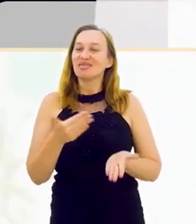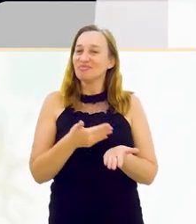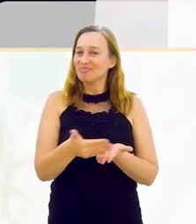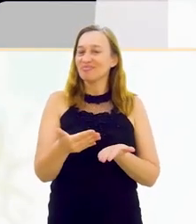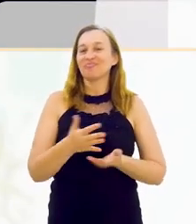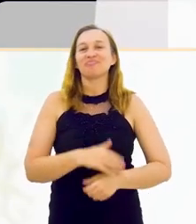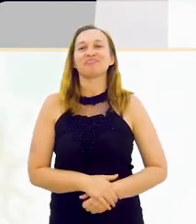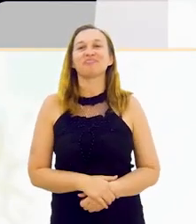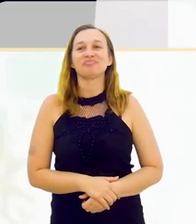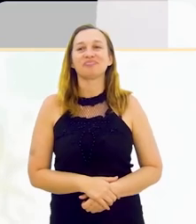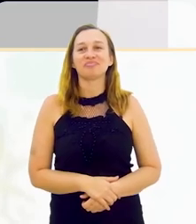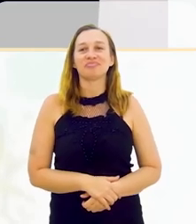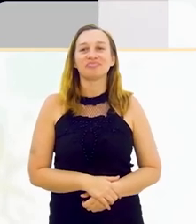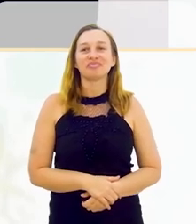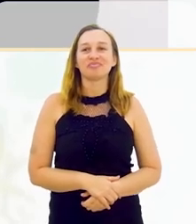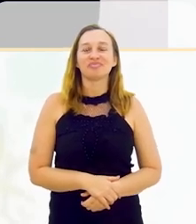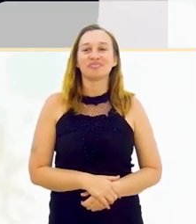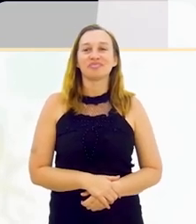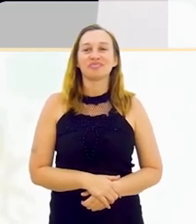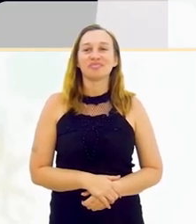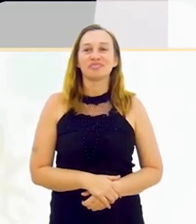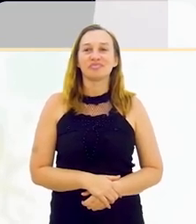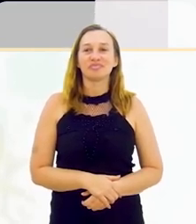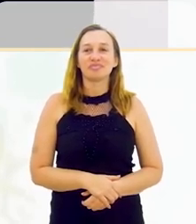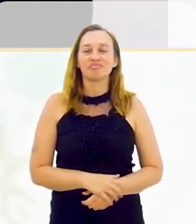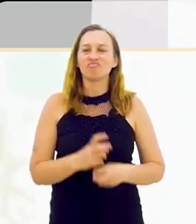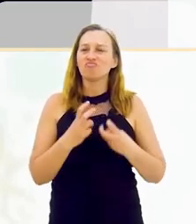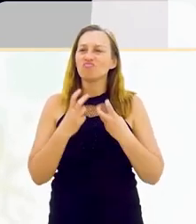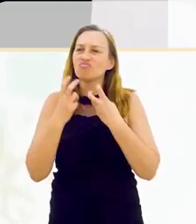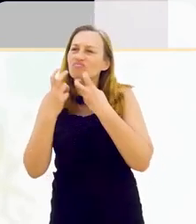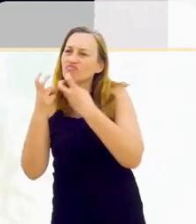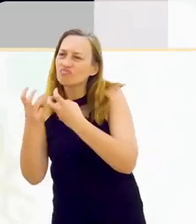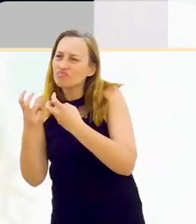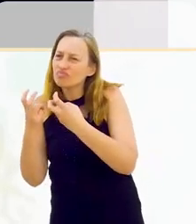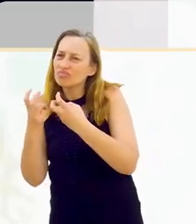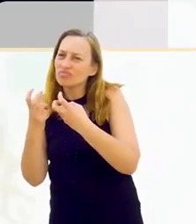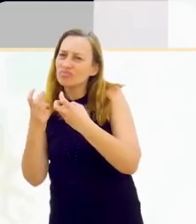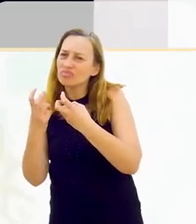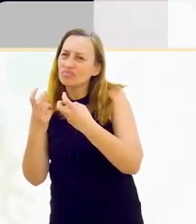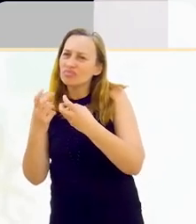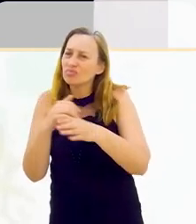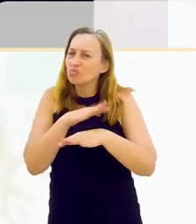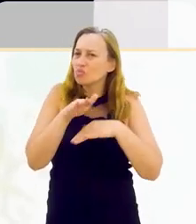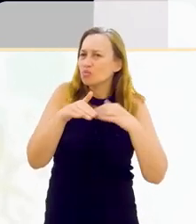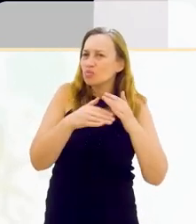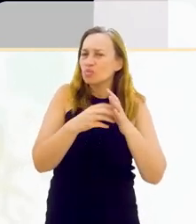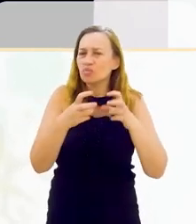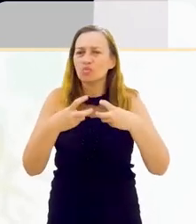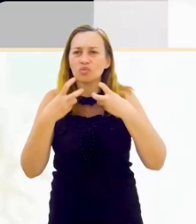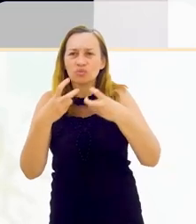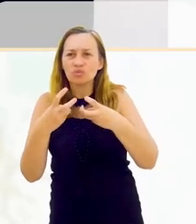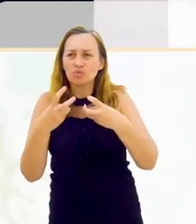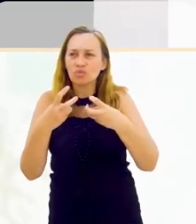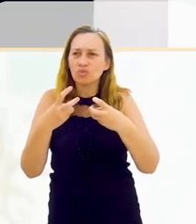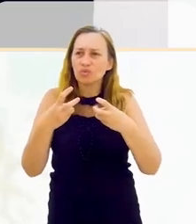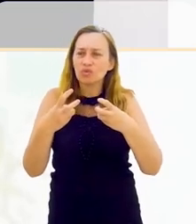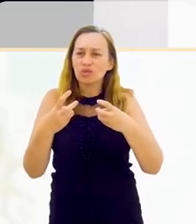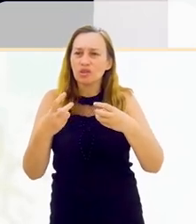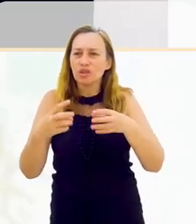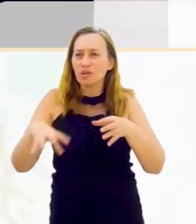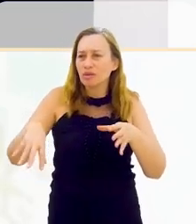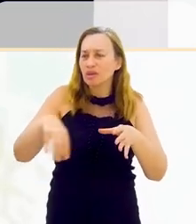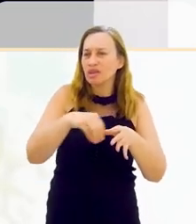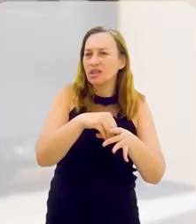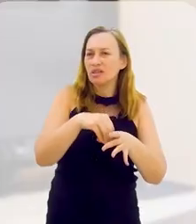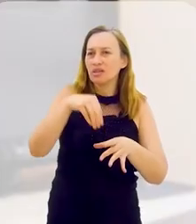vamos começar. Verso ao invés do grito, embora todos os gritos morem nos